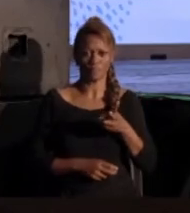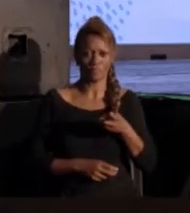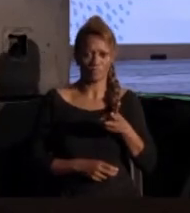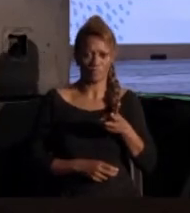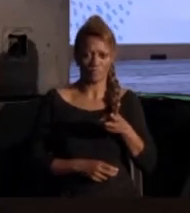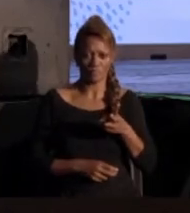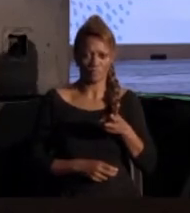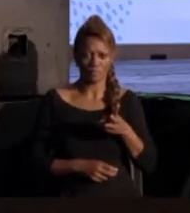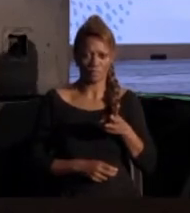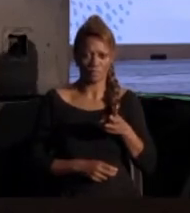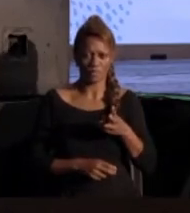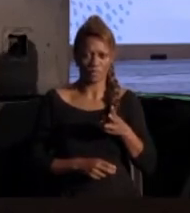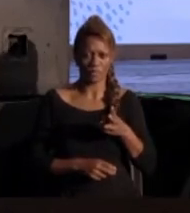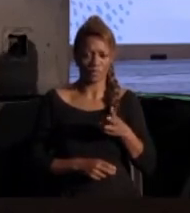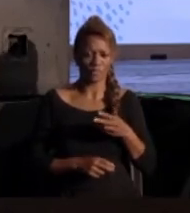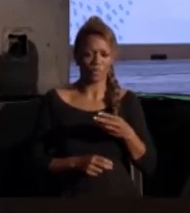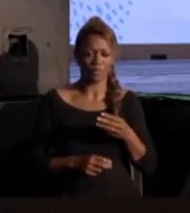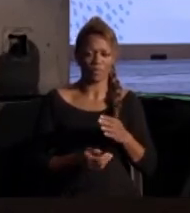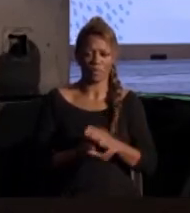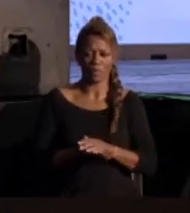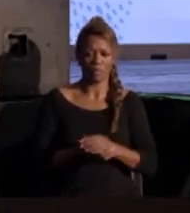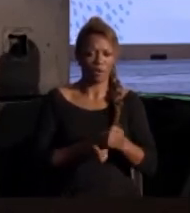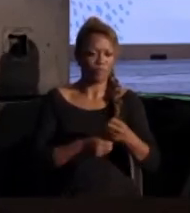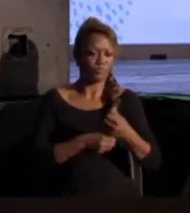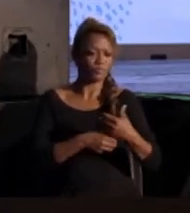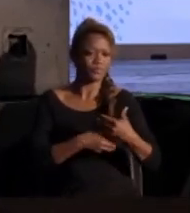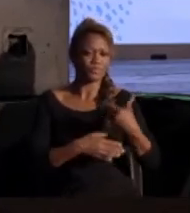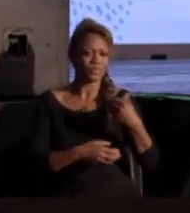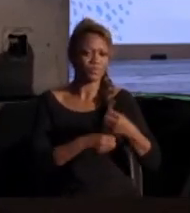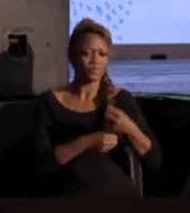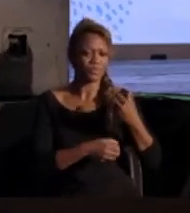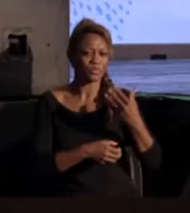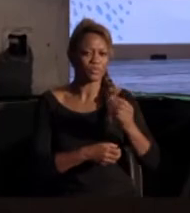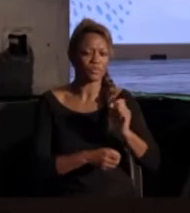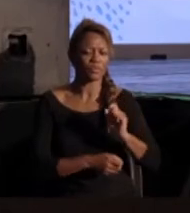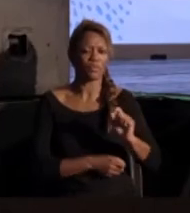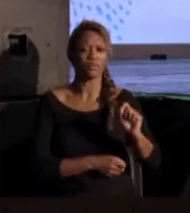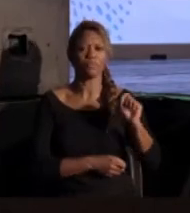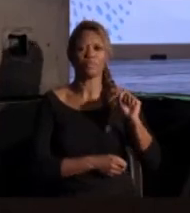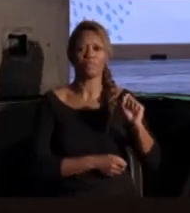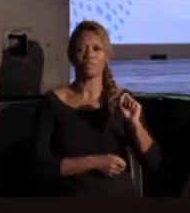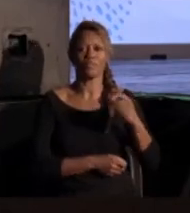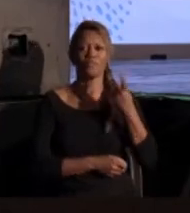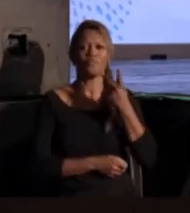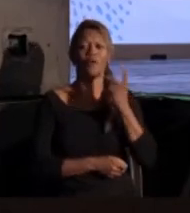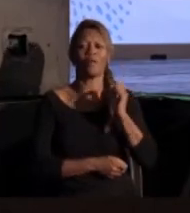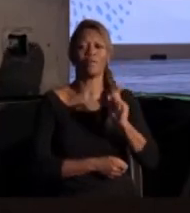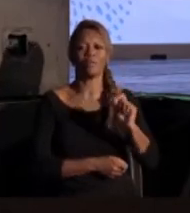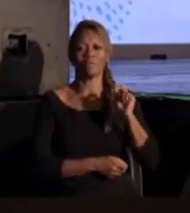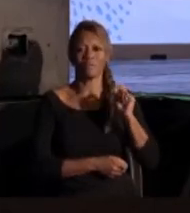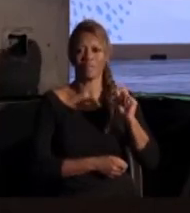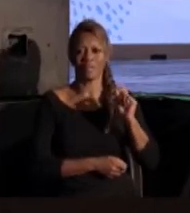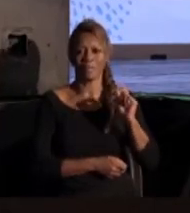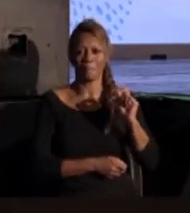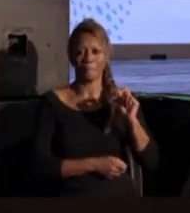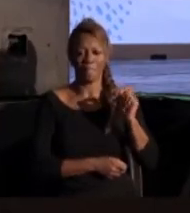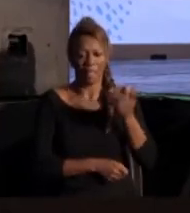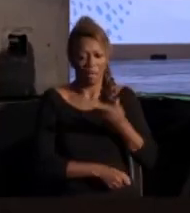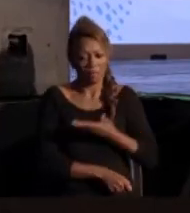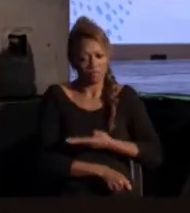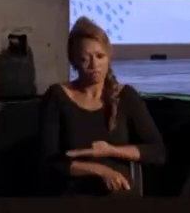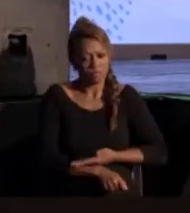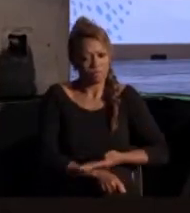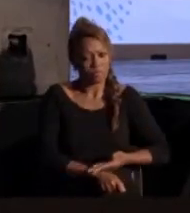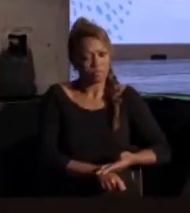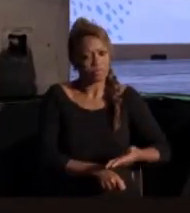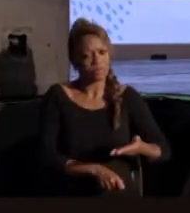colocar algumas coisas que estão aqui no nosso chat, onde se fala de a disciplinarização da